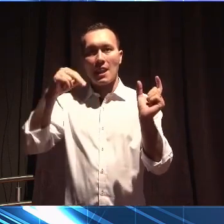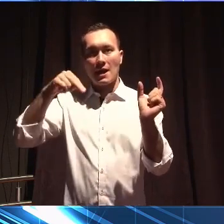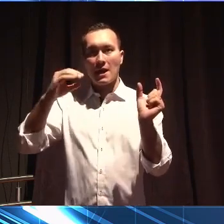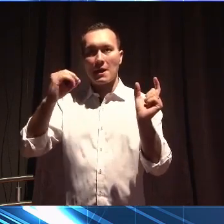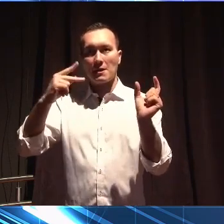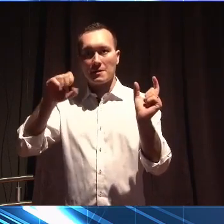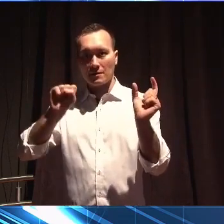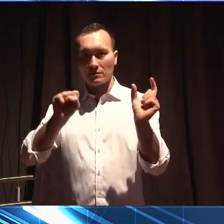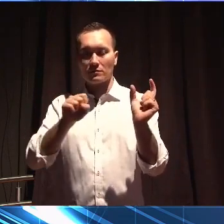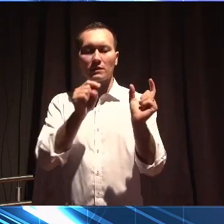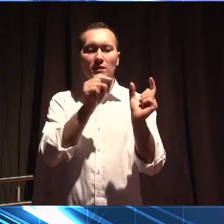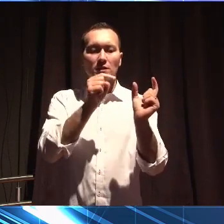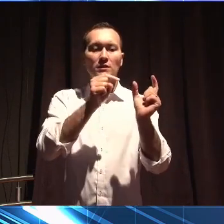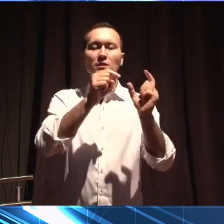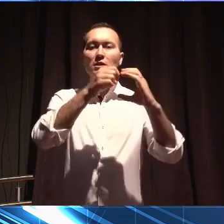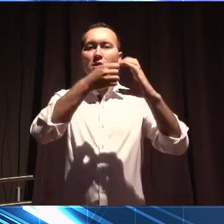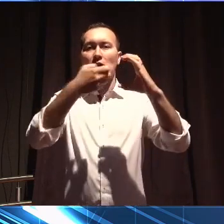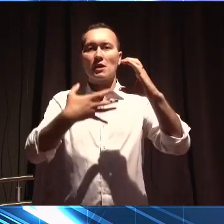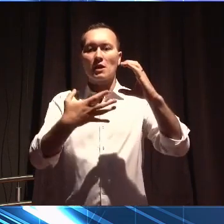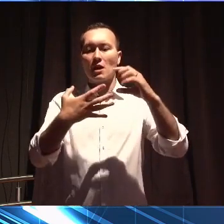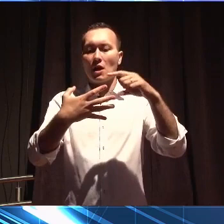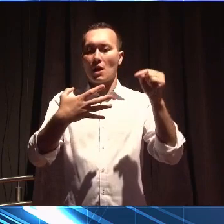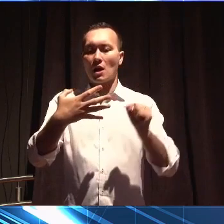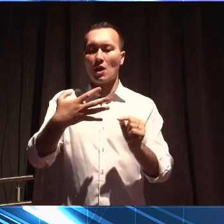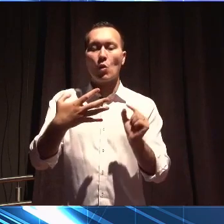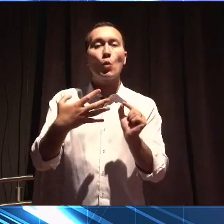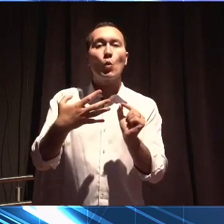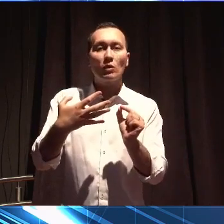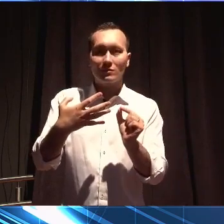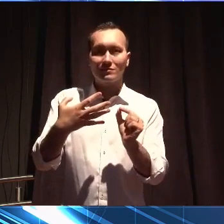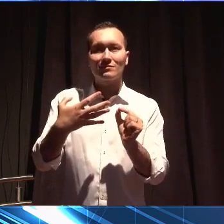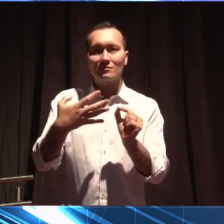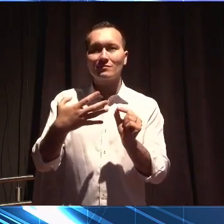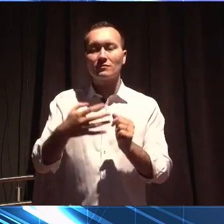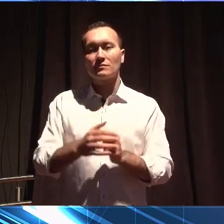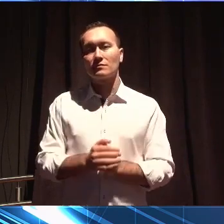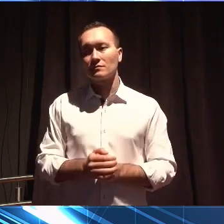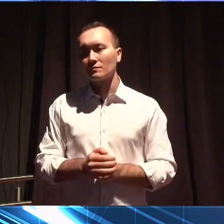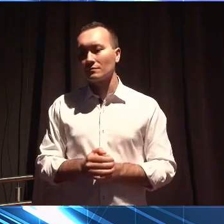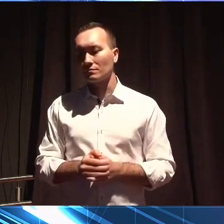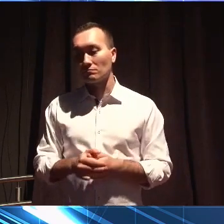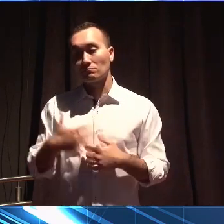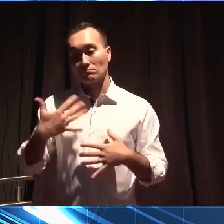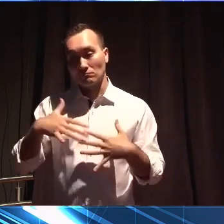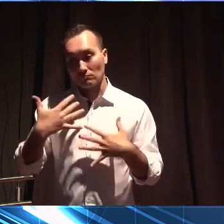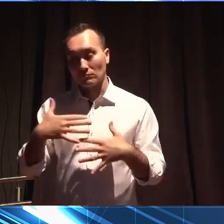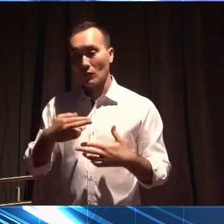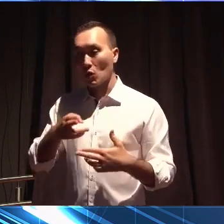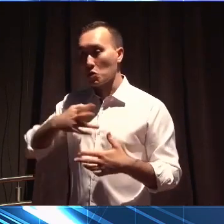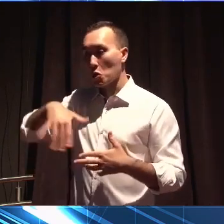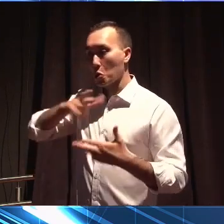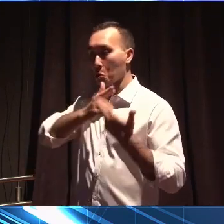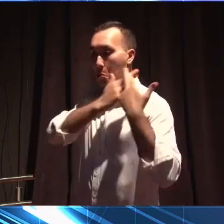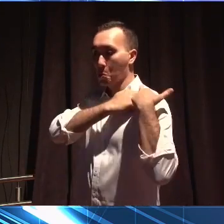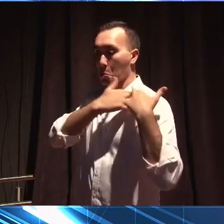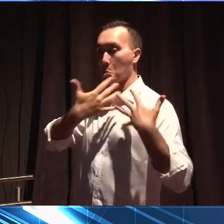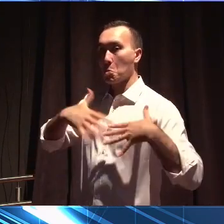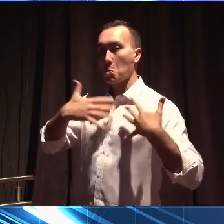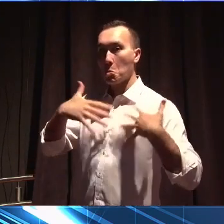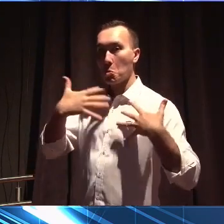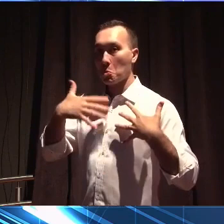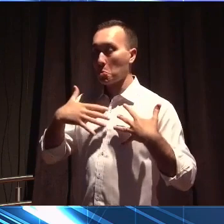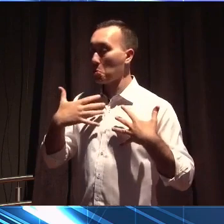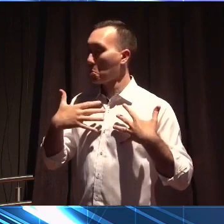características, e tente pensar nisso no nosso dia a dia daqui para frente. E que responsabilidade, hein? Estar aqui, fechando a trilha de cloud, bem no palco